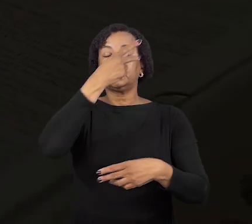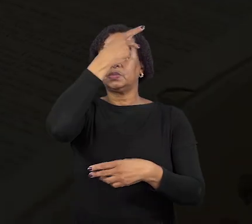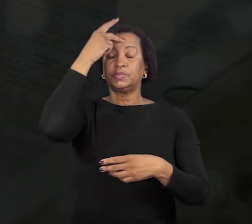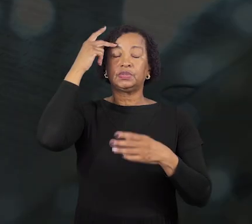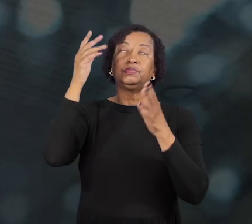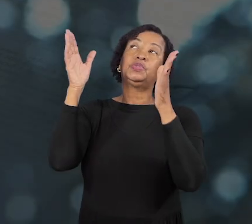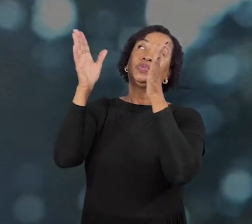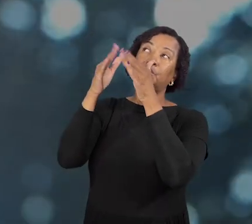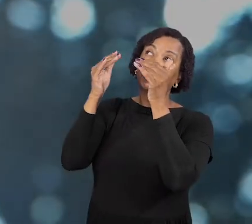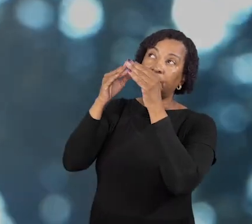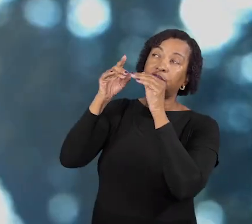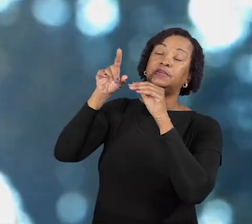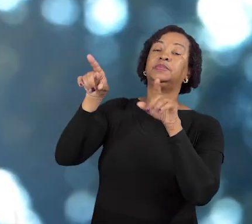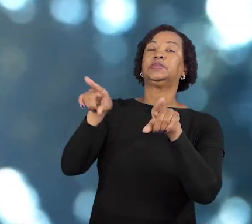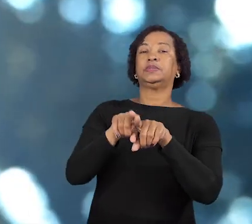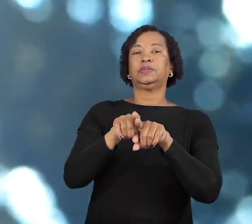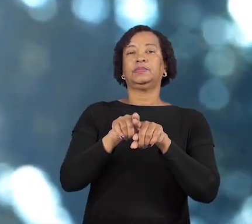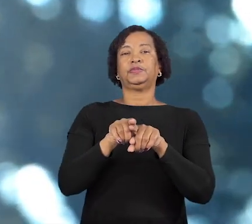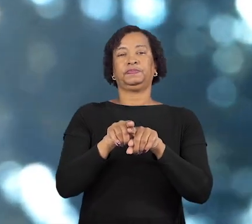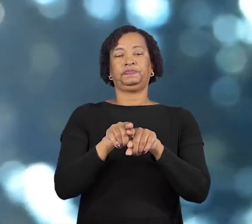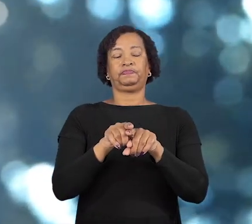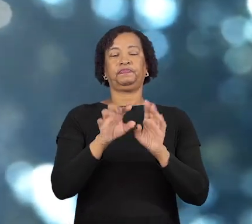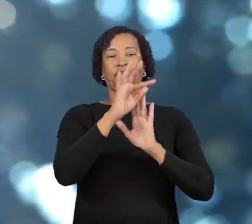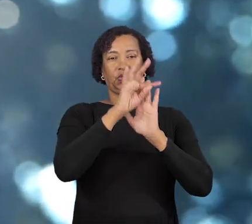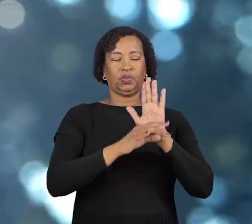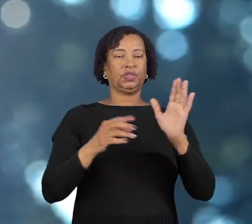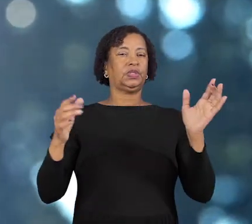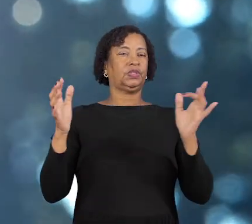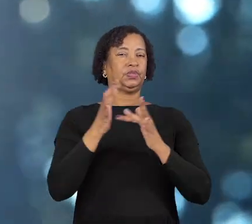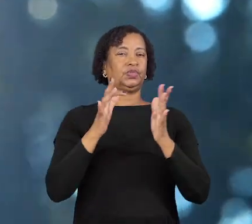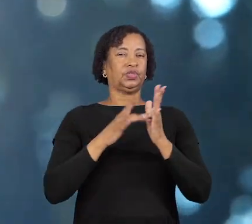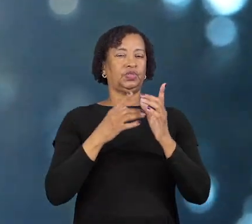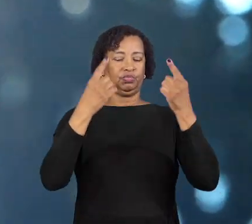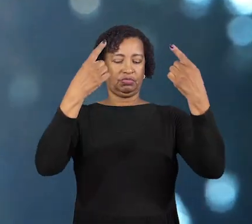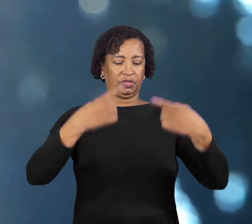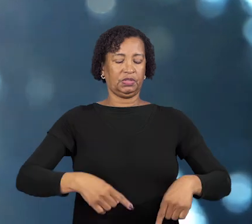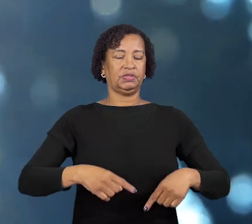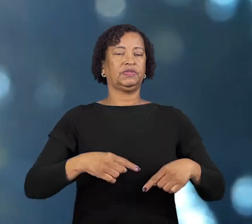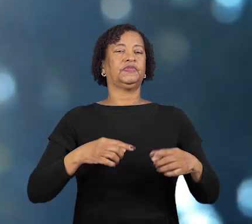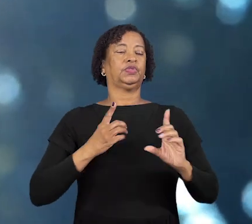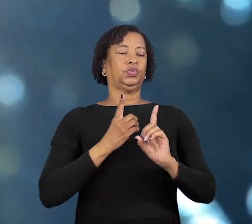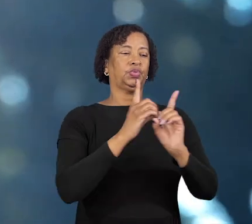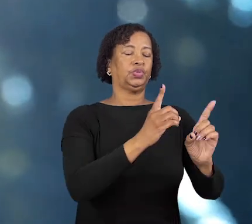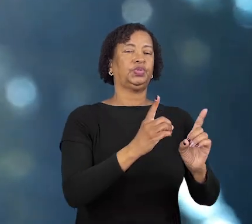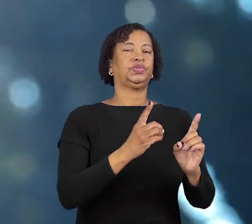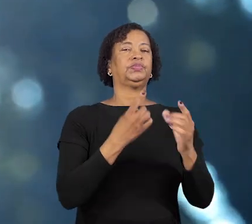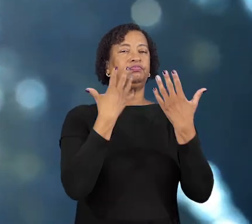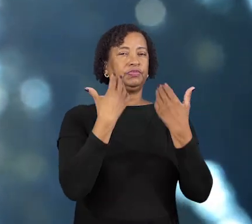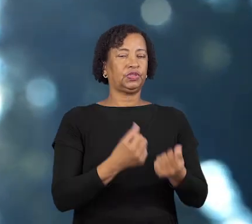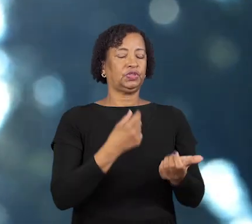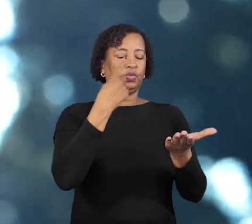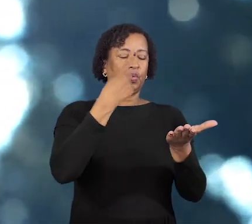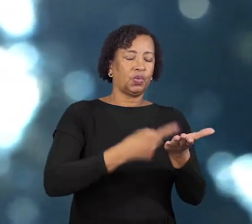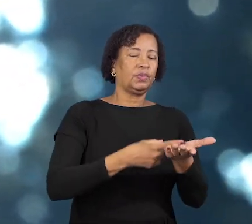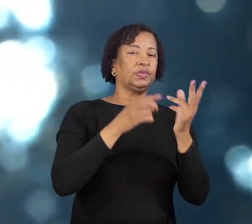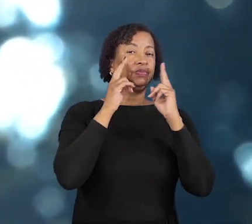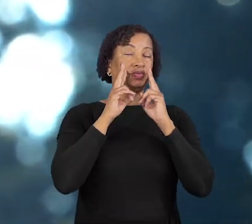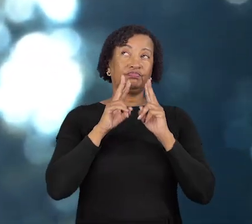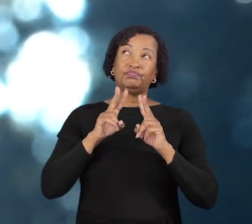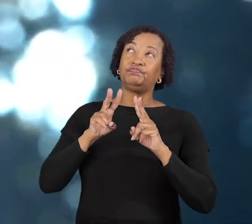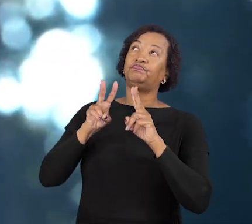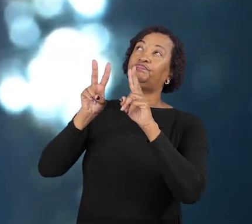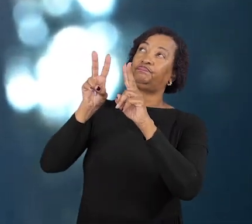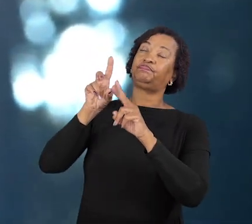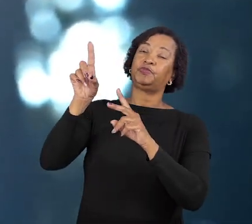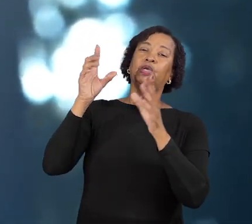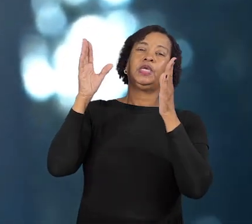que lhe pedirem. Nesse texto, Jesus está desafiando seus discípulos a assumirem um compromisso de olharem para cima.